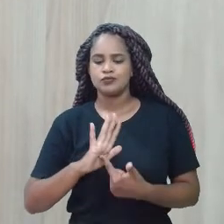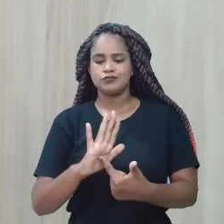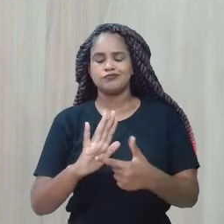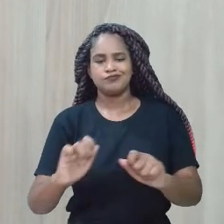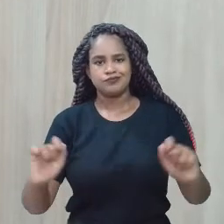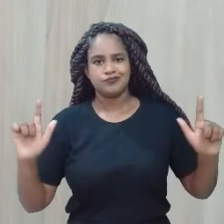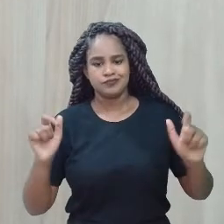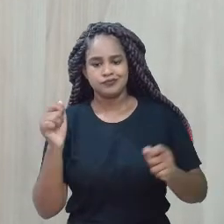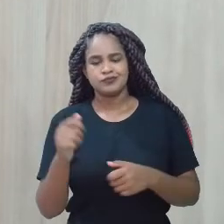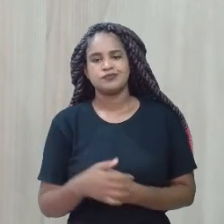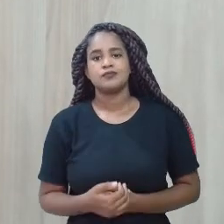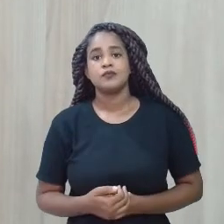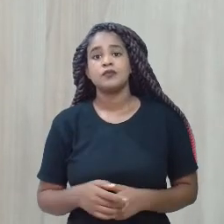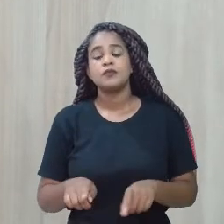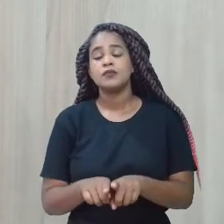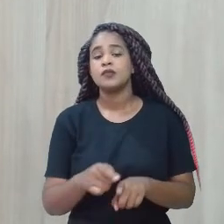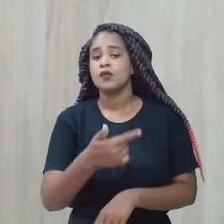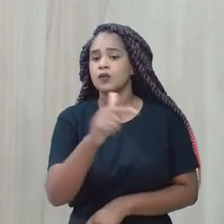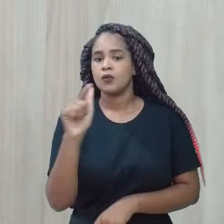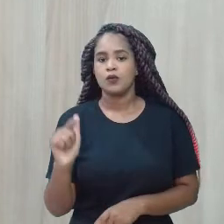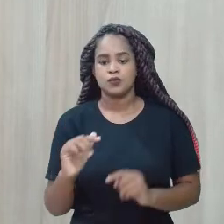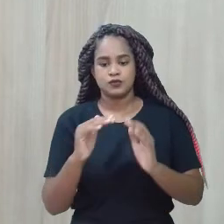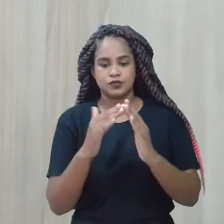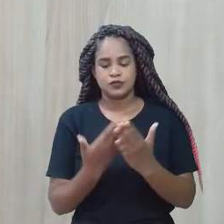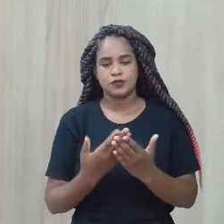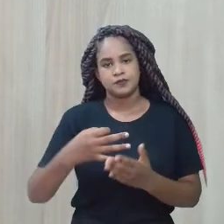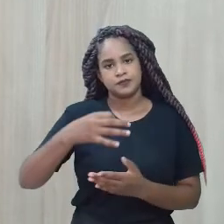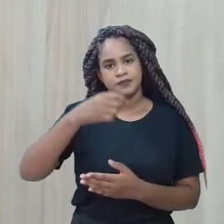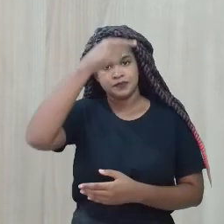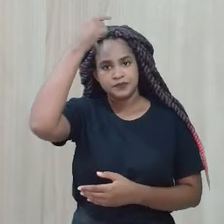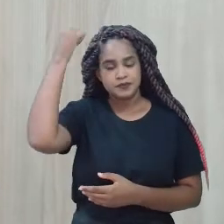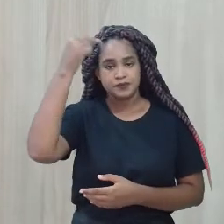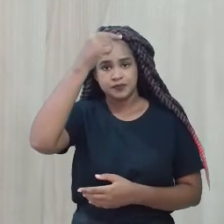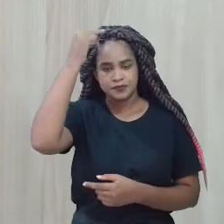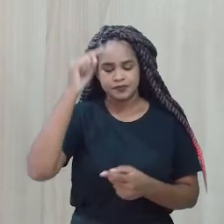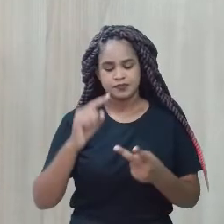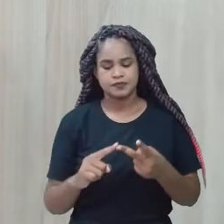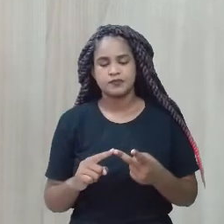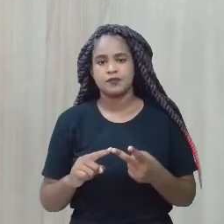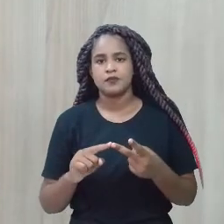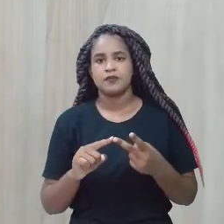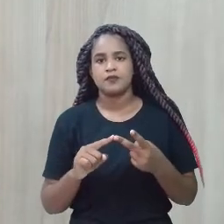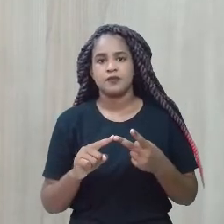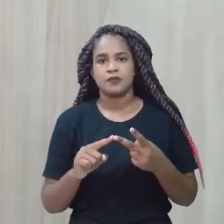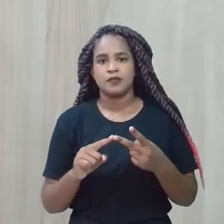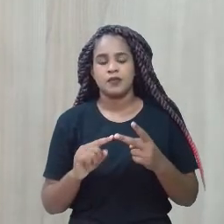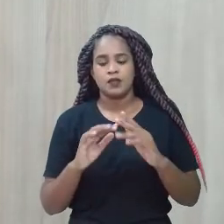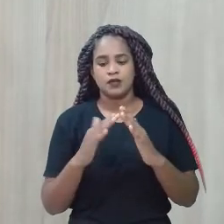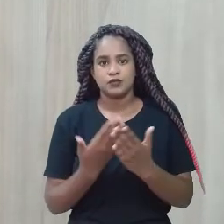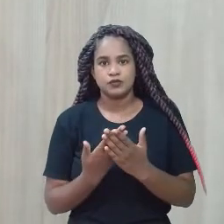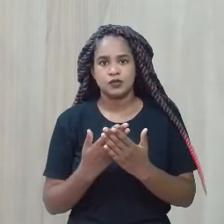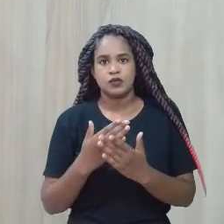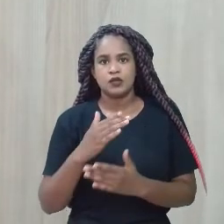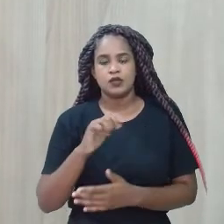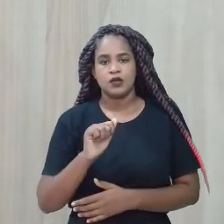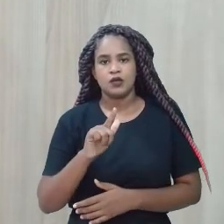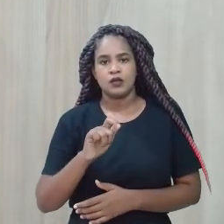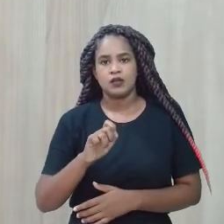muitas escolas. Temos o Divino Espírito Santo, Escola Municipal